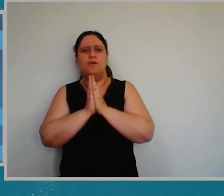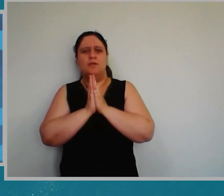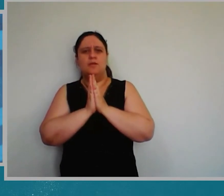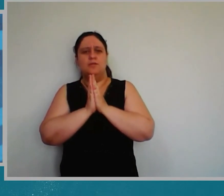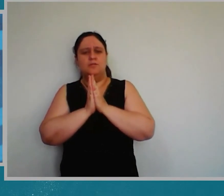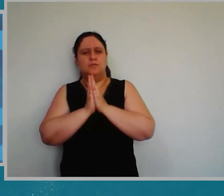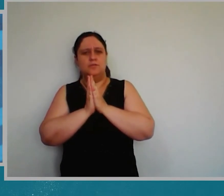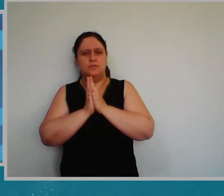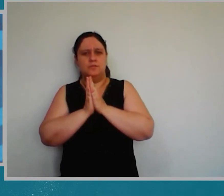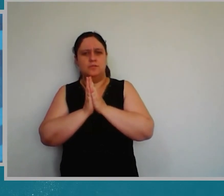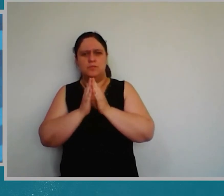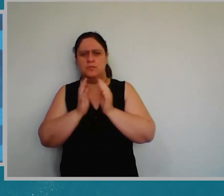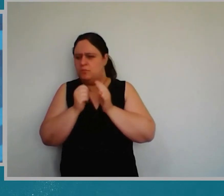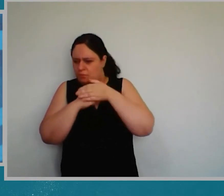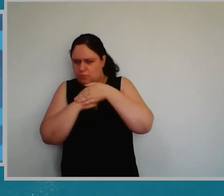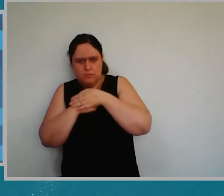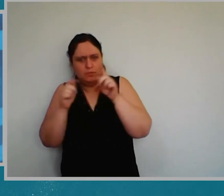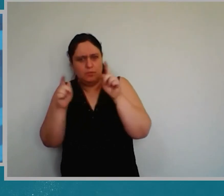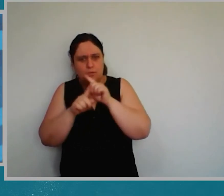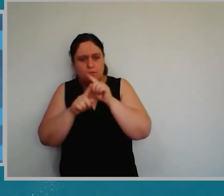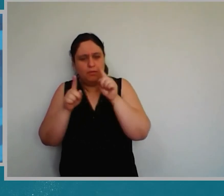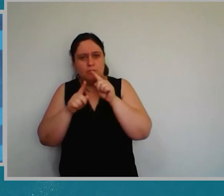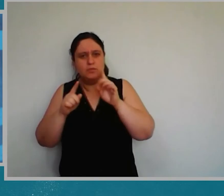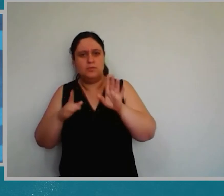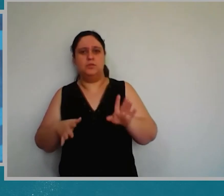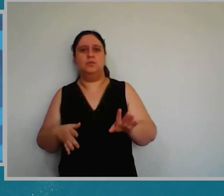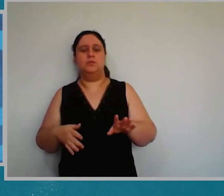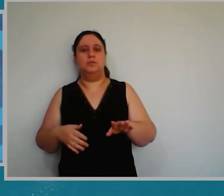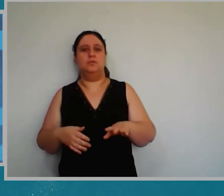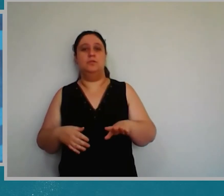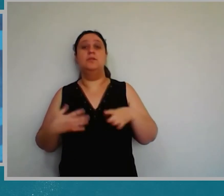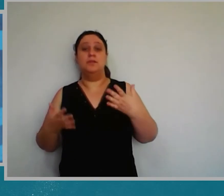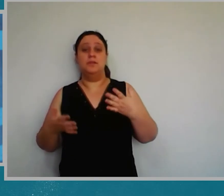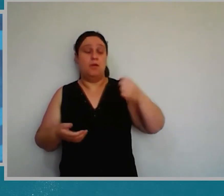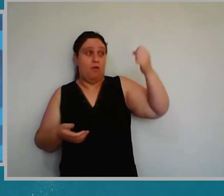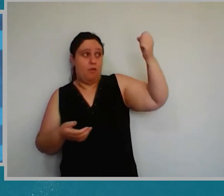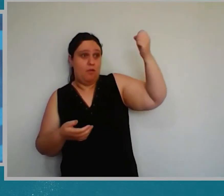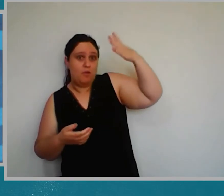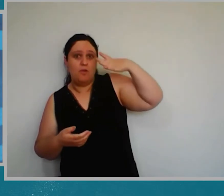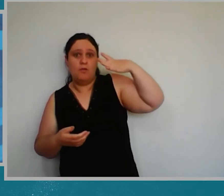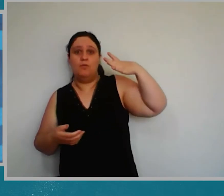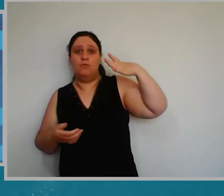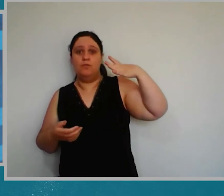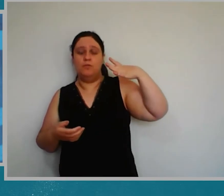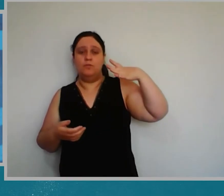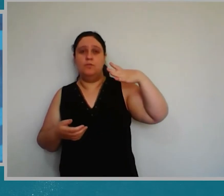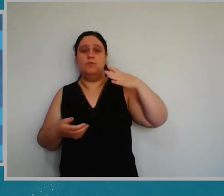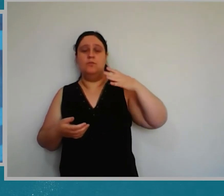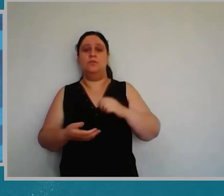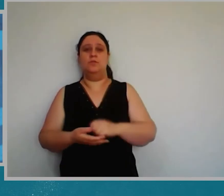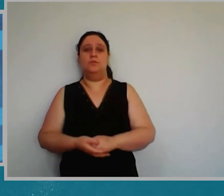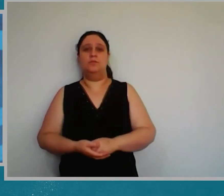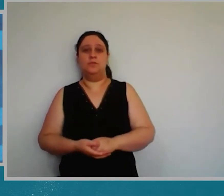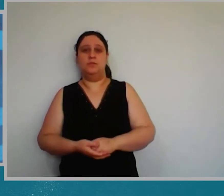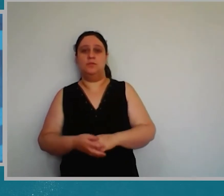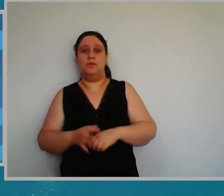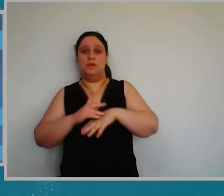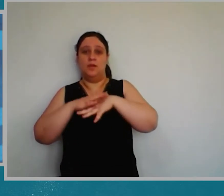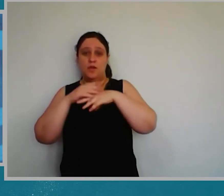dele. Então romperá a tua luz como a alva, a tua cura brotará